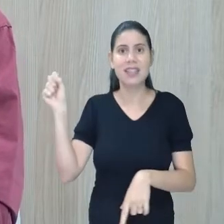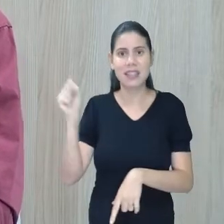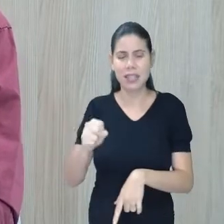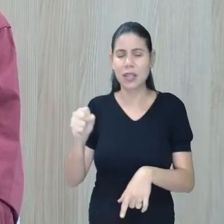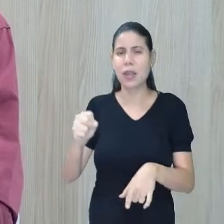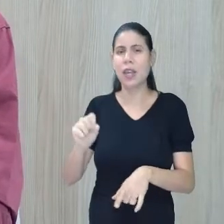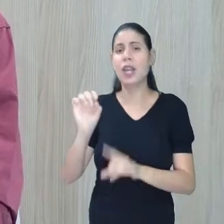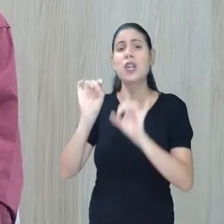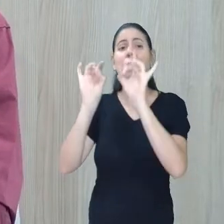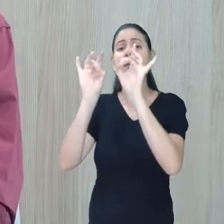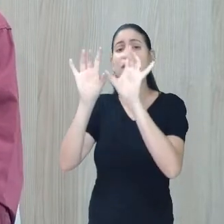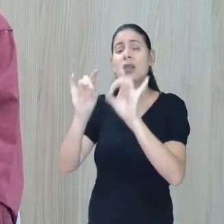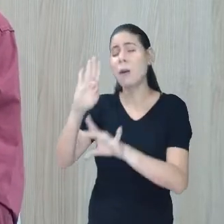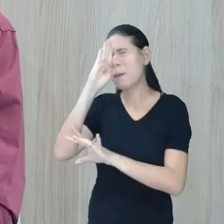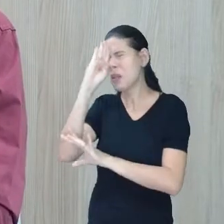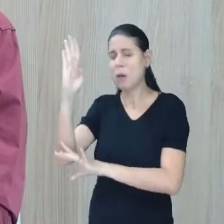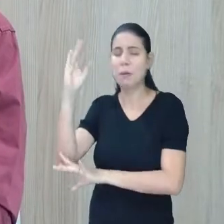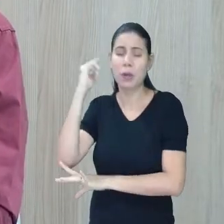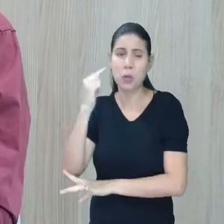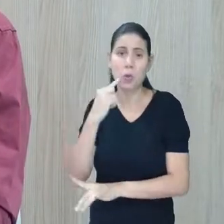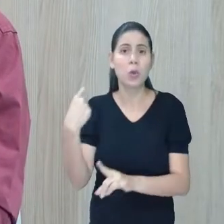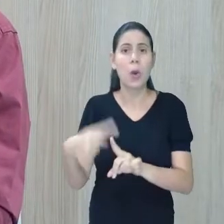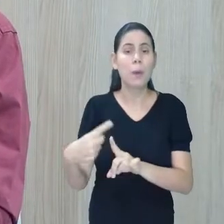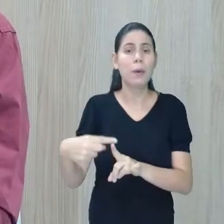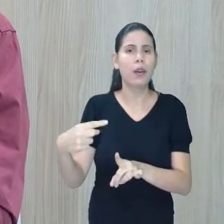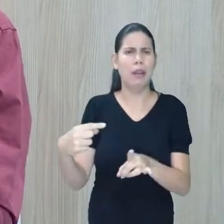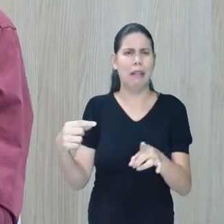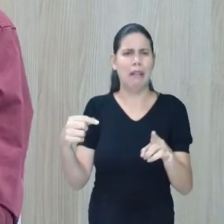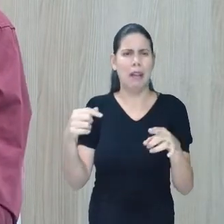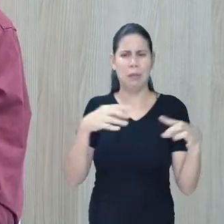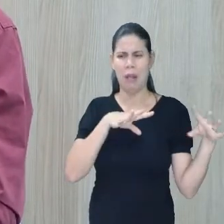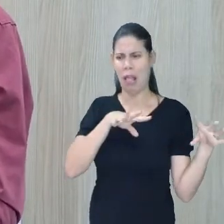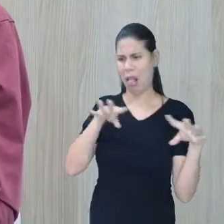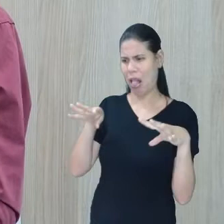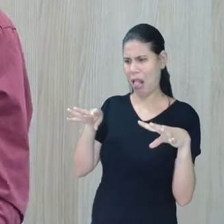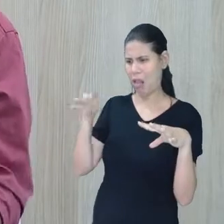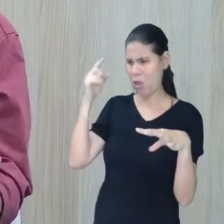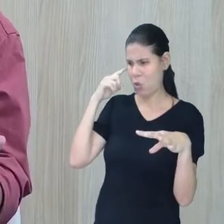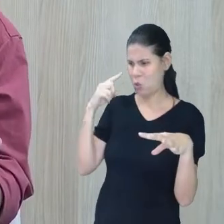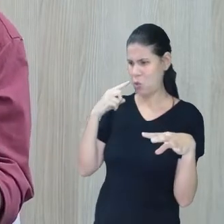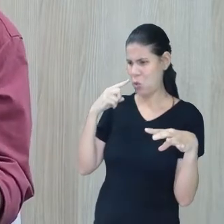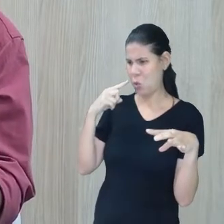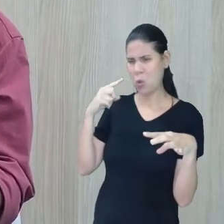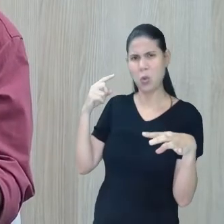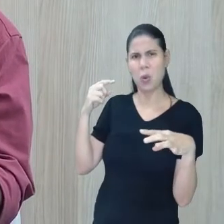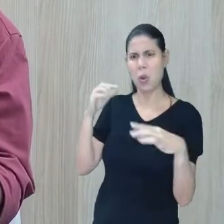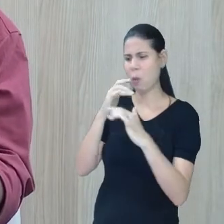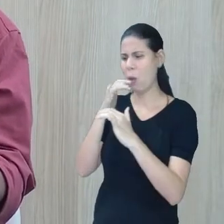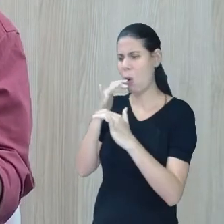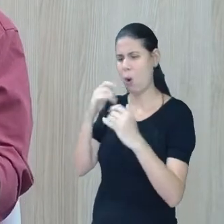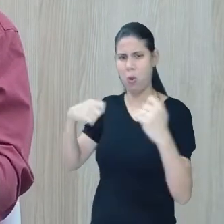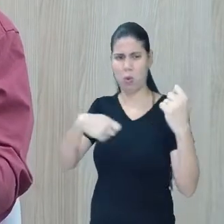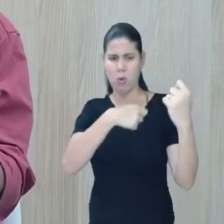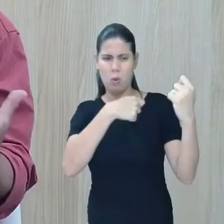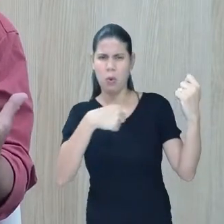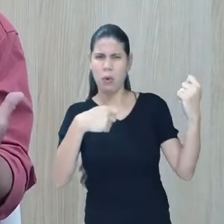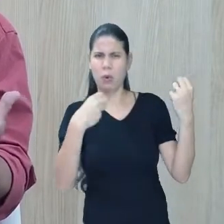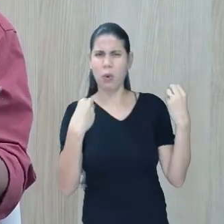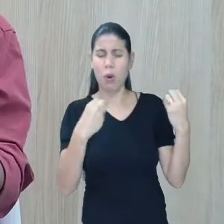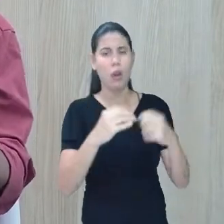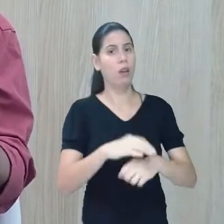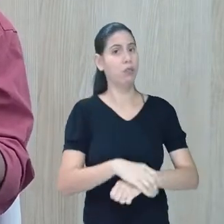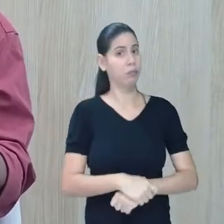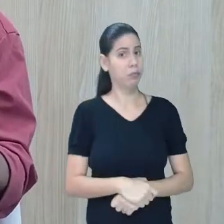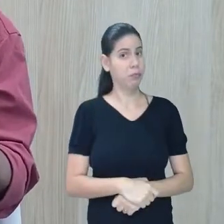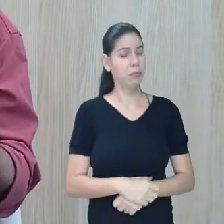que a sociedade ainda não consegue conceber um surdo tocando saxofone, Isso. violino. Acho que o surdo só pode tocar instrumento de percussão. Só que eu comecei a perceber que eu